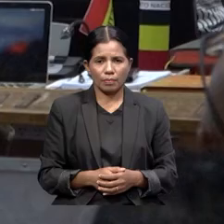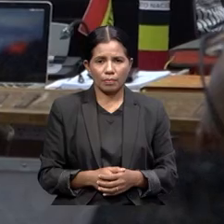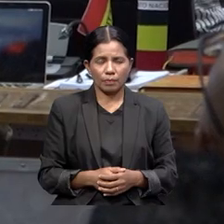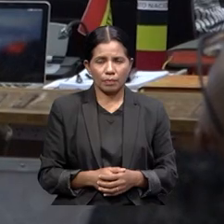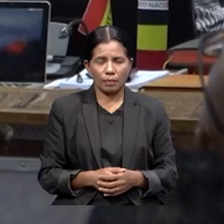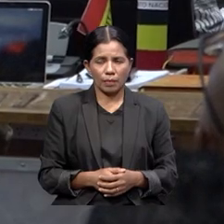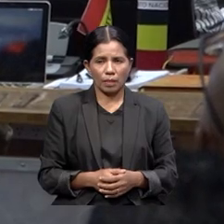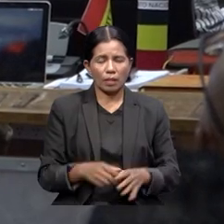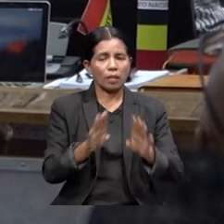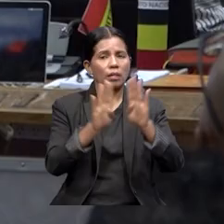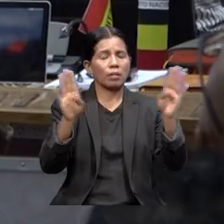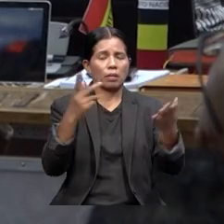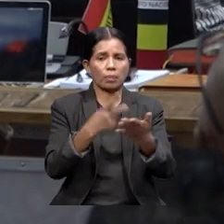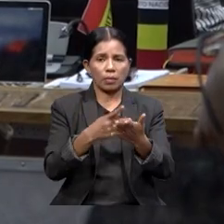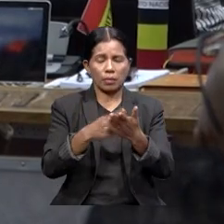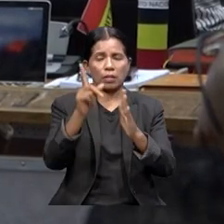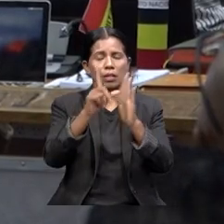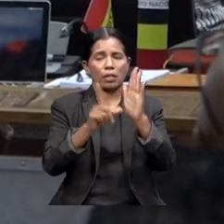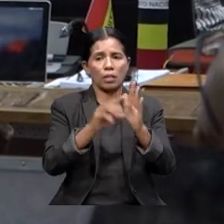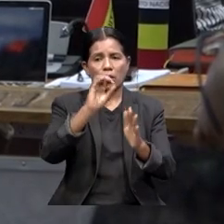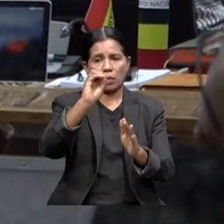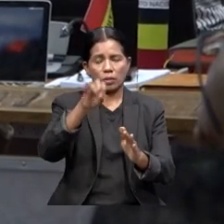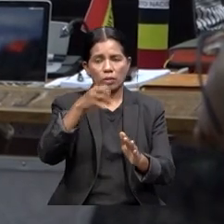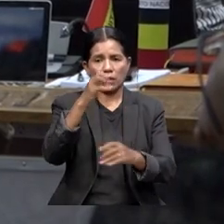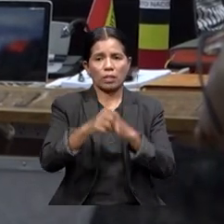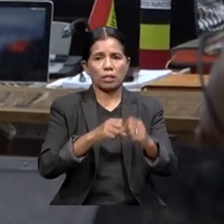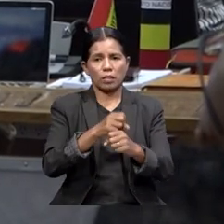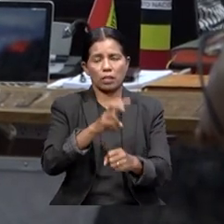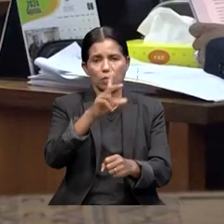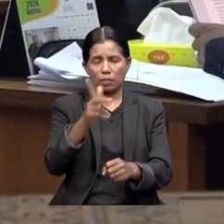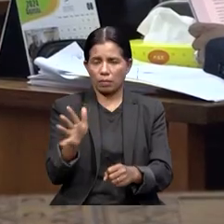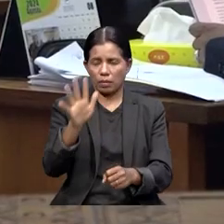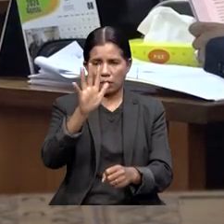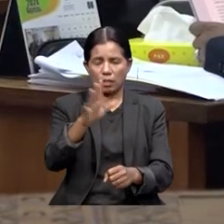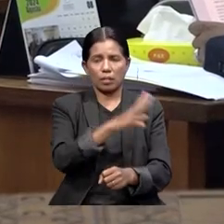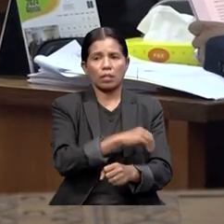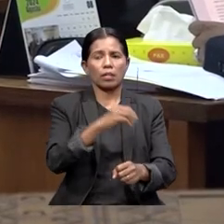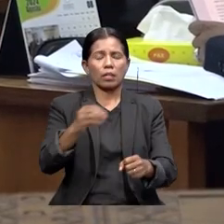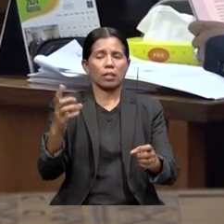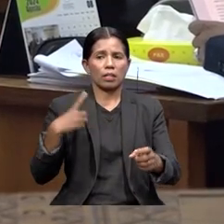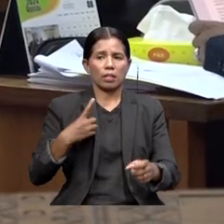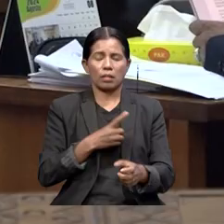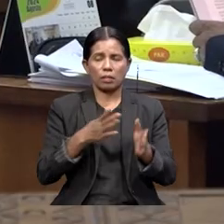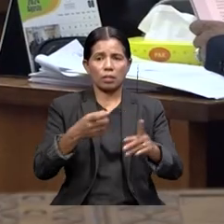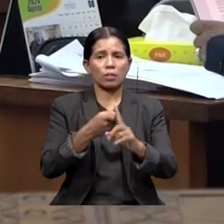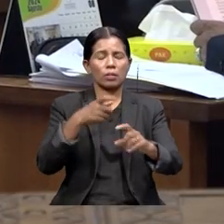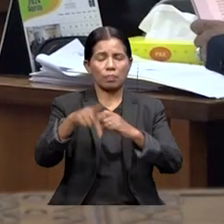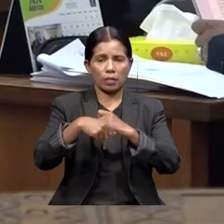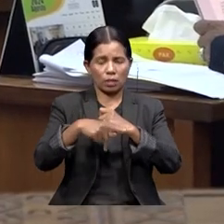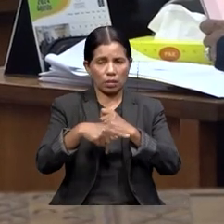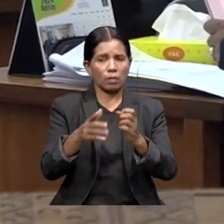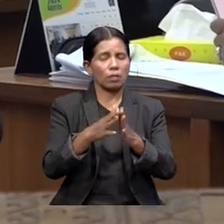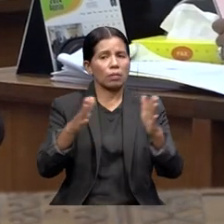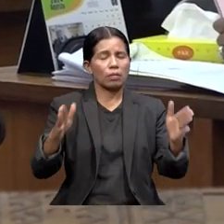E a abertura de debate proposta lei orçamento geral do Estado tinham riuroron recém lima e a fase generalidade deputado Sira usi bancada oposição